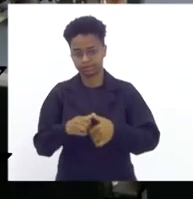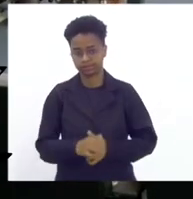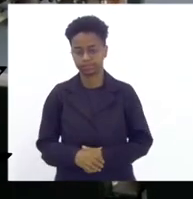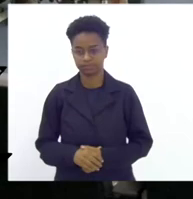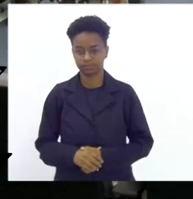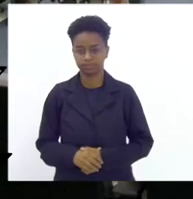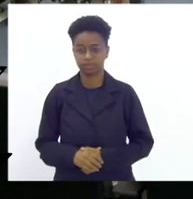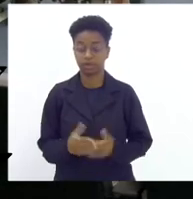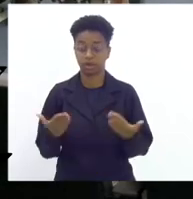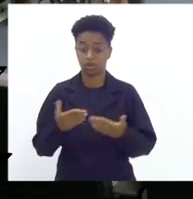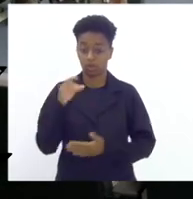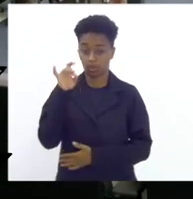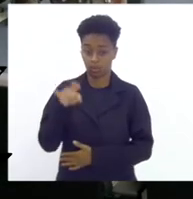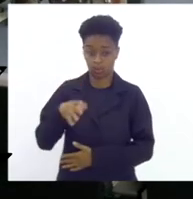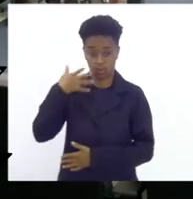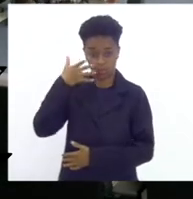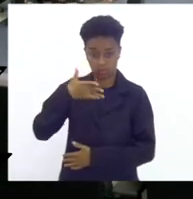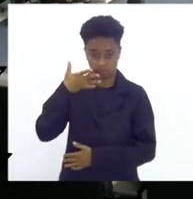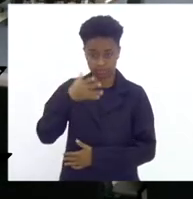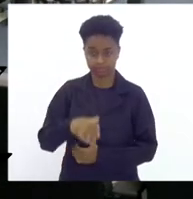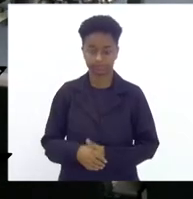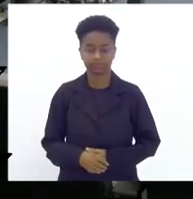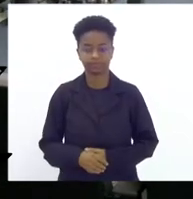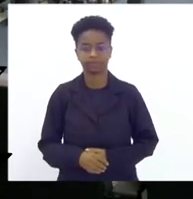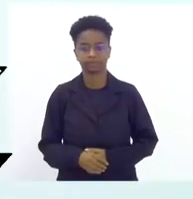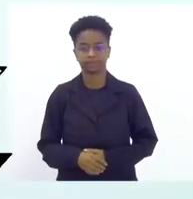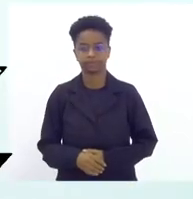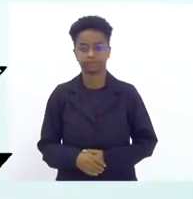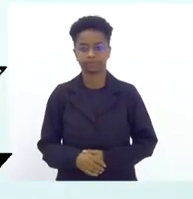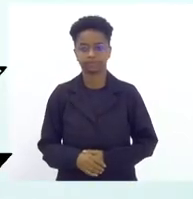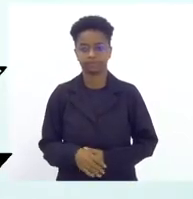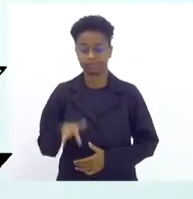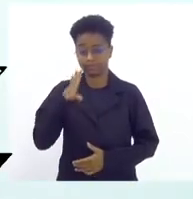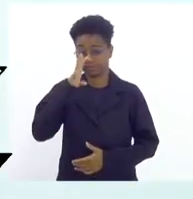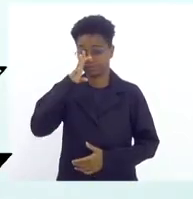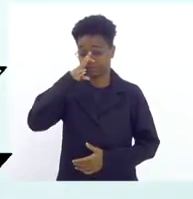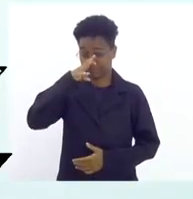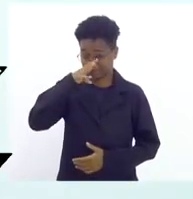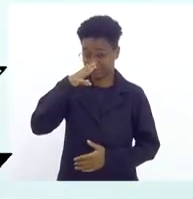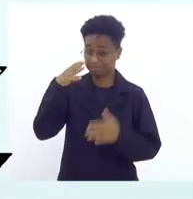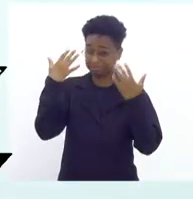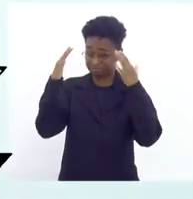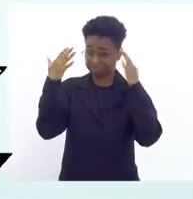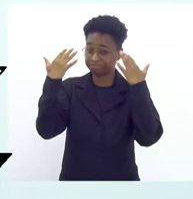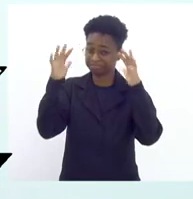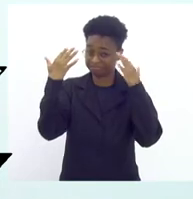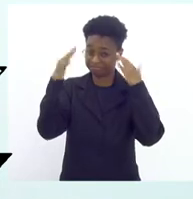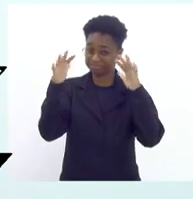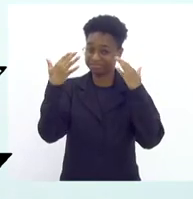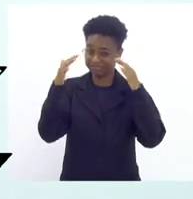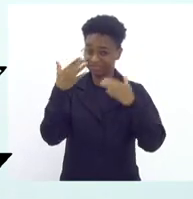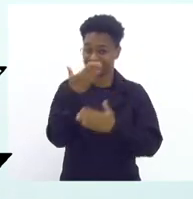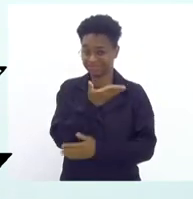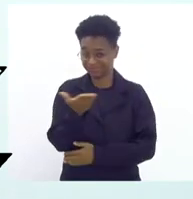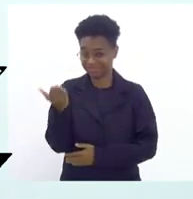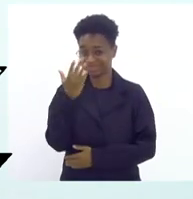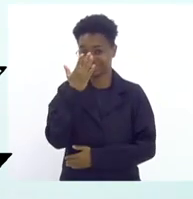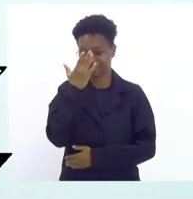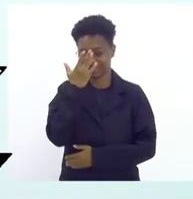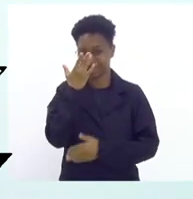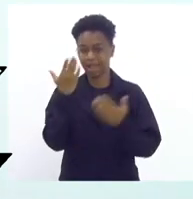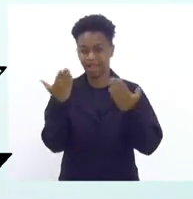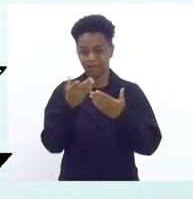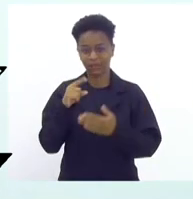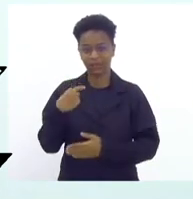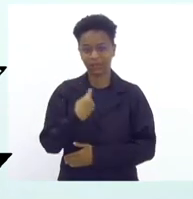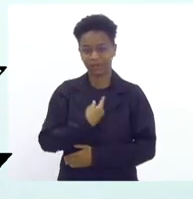a última fala da audiência pública guerreirinhos do fim saúde chegou a